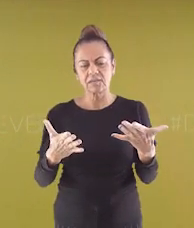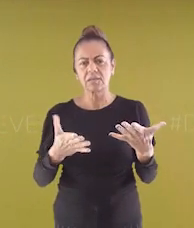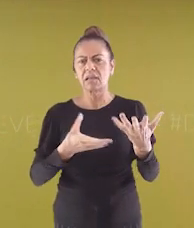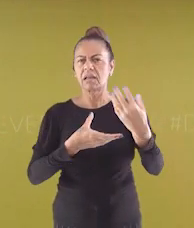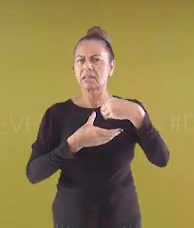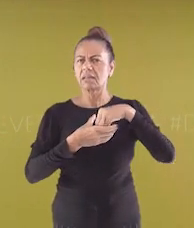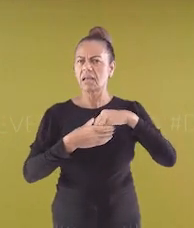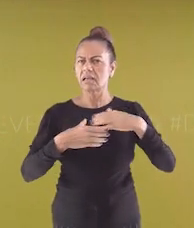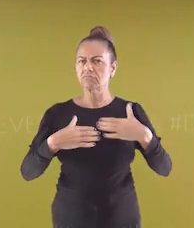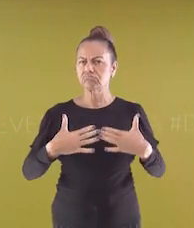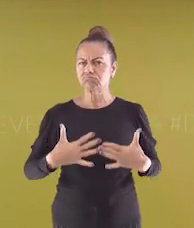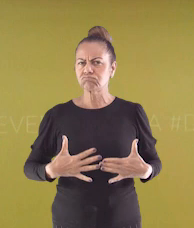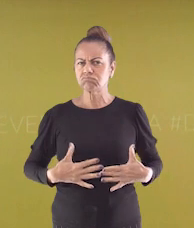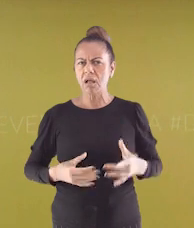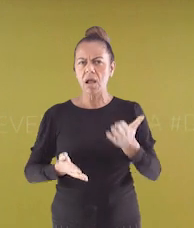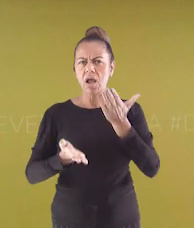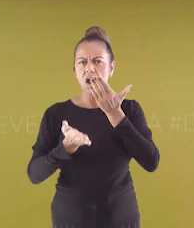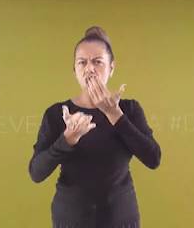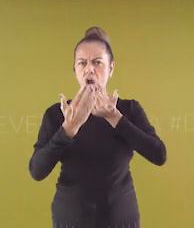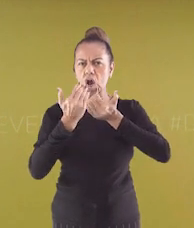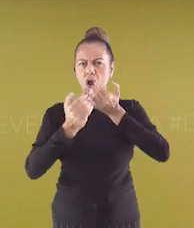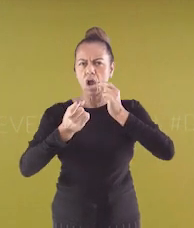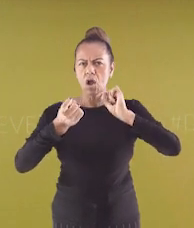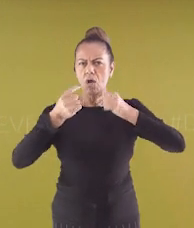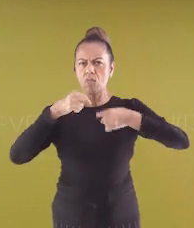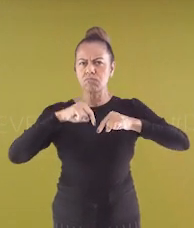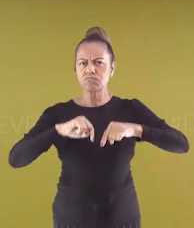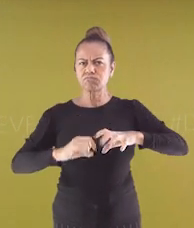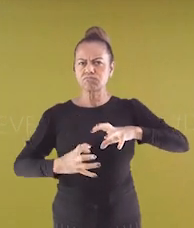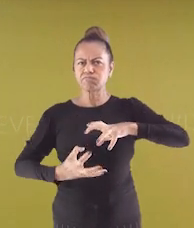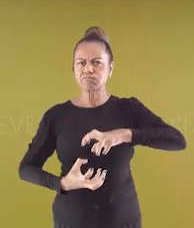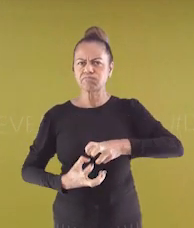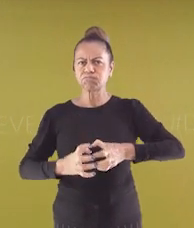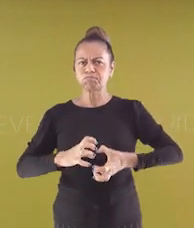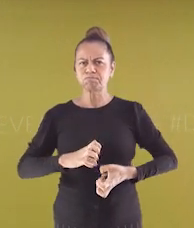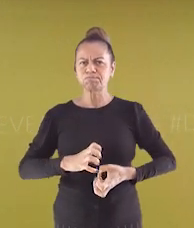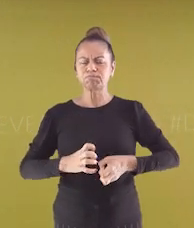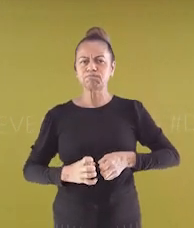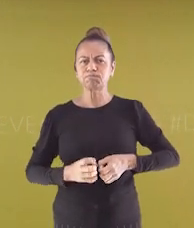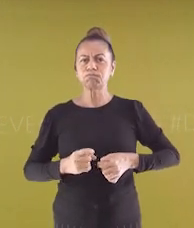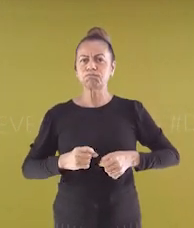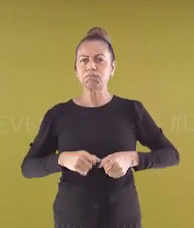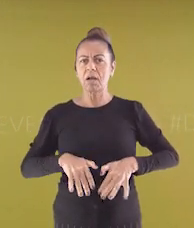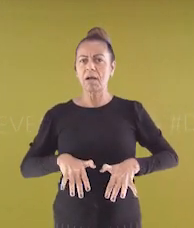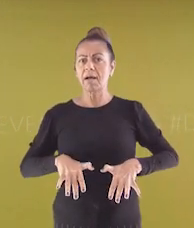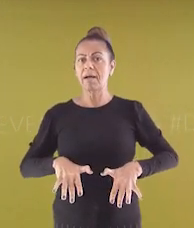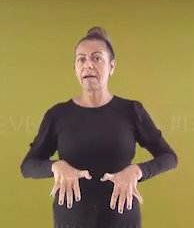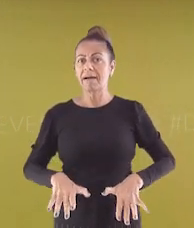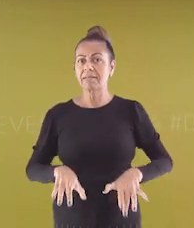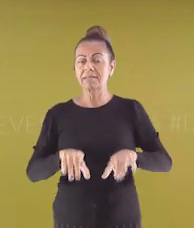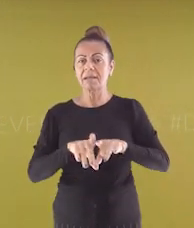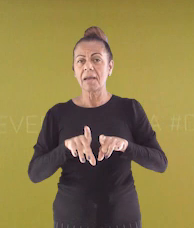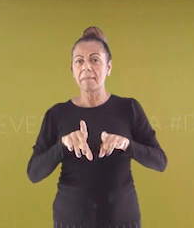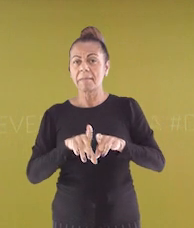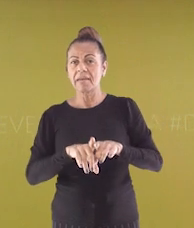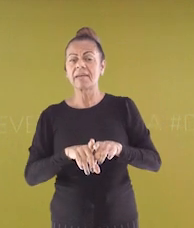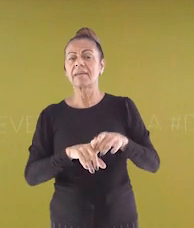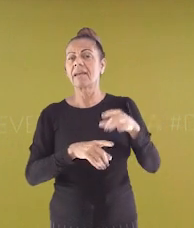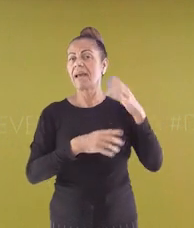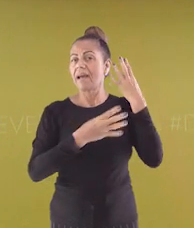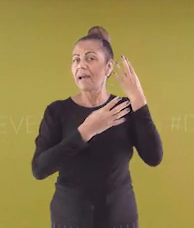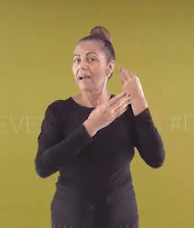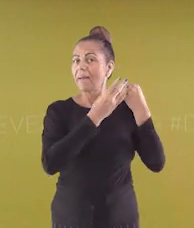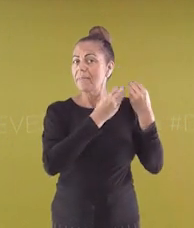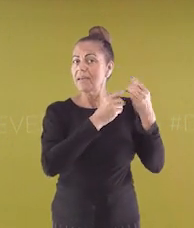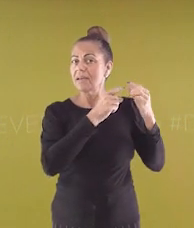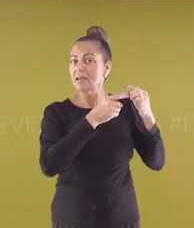tanto dentro de nós, nos processos metabólicos do nosso corpo, como na digestão, respiração, crescimento de unhas